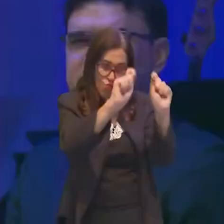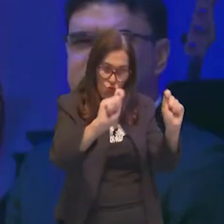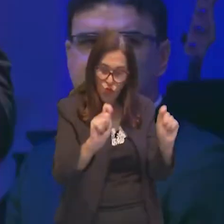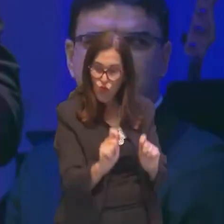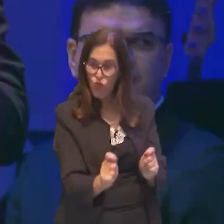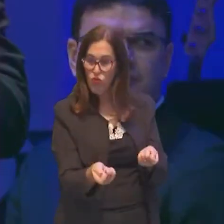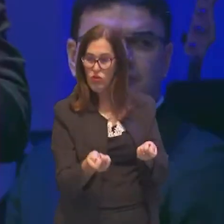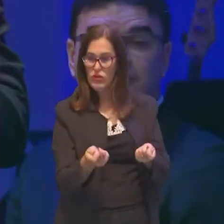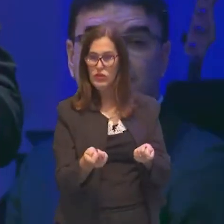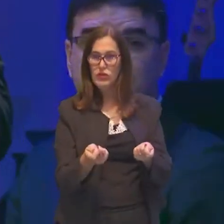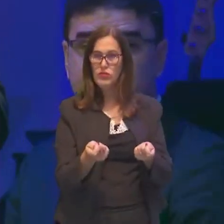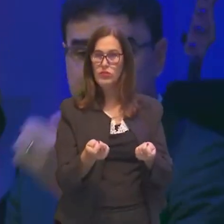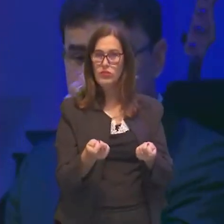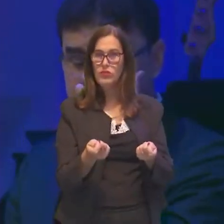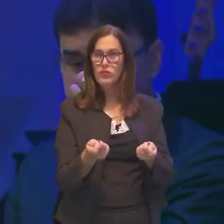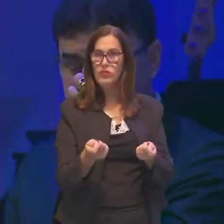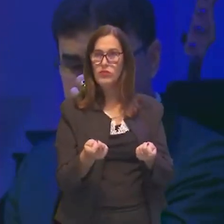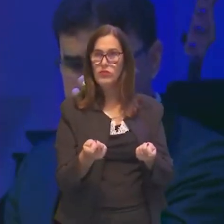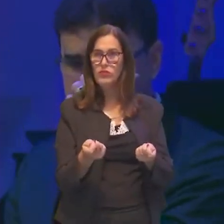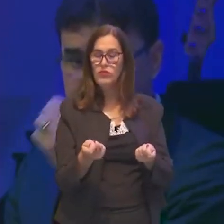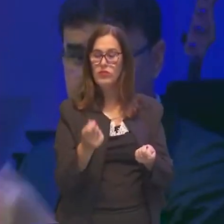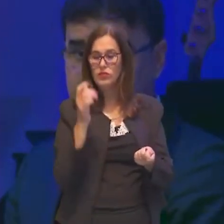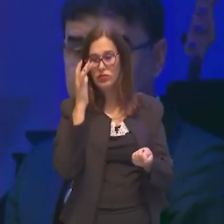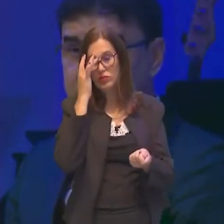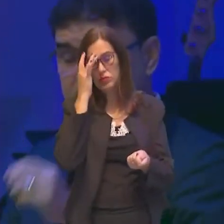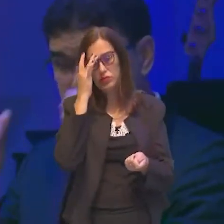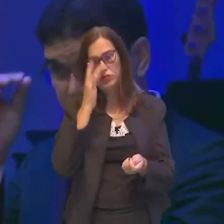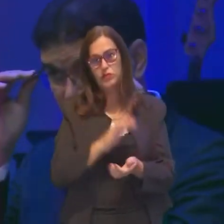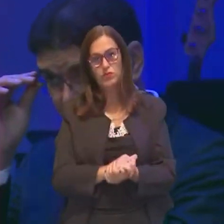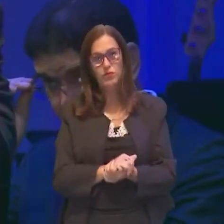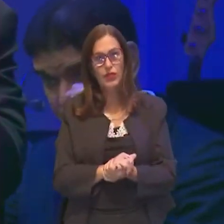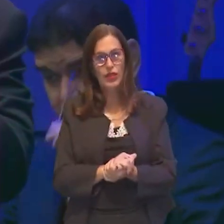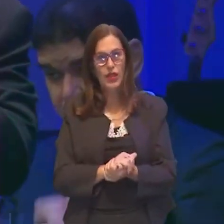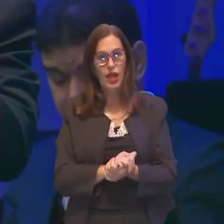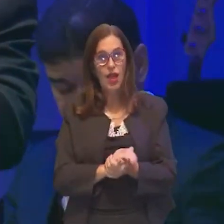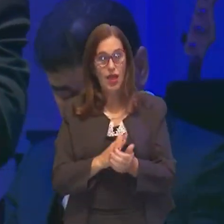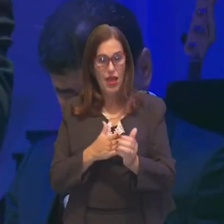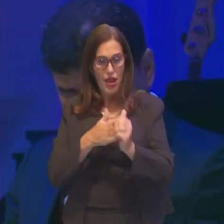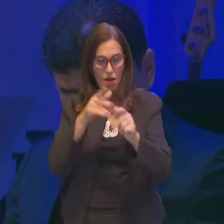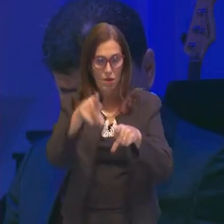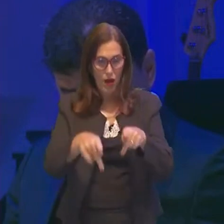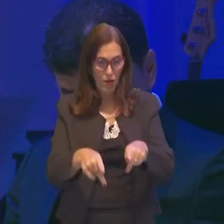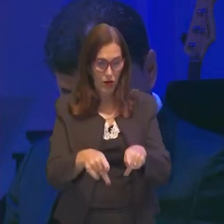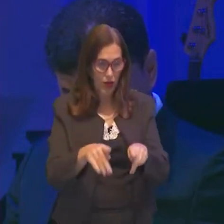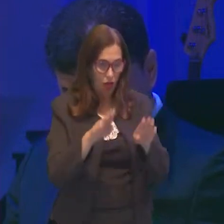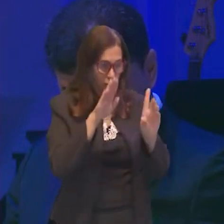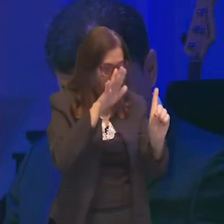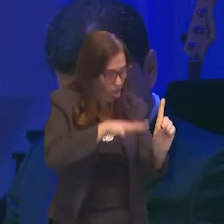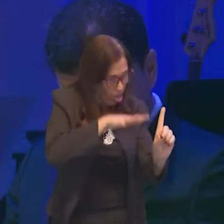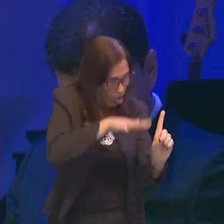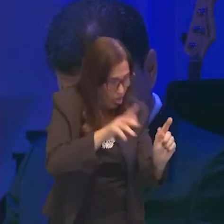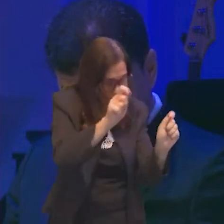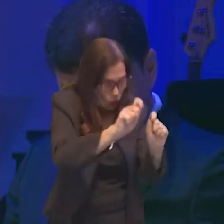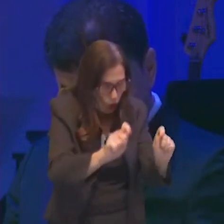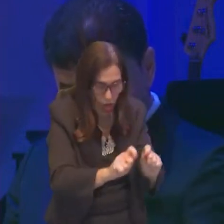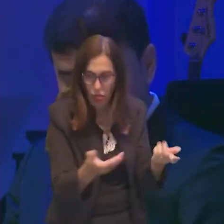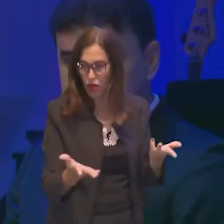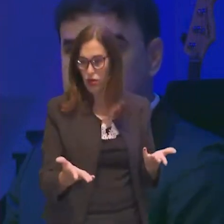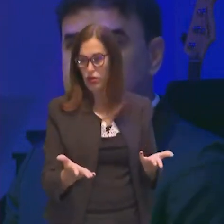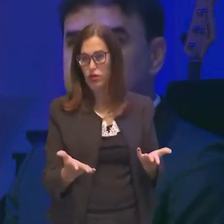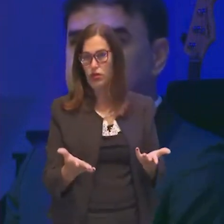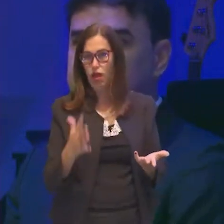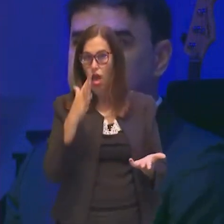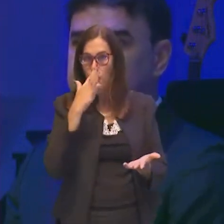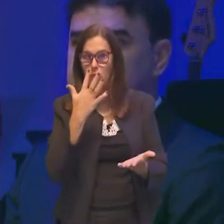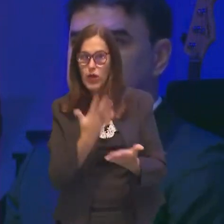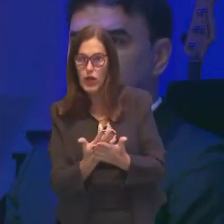figura mitológica que inclusive levava o povo à idolatria. E é impressionante como